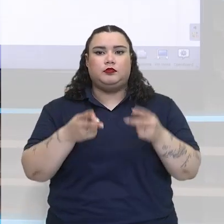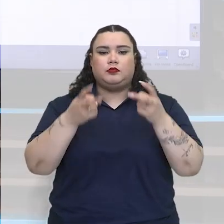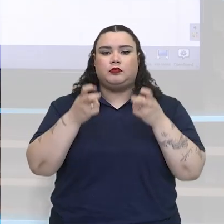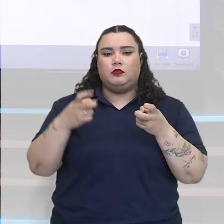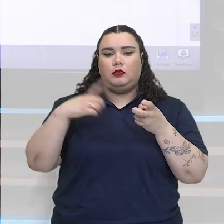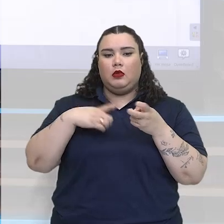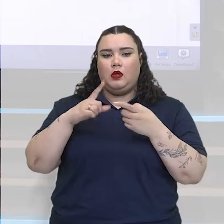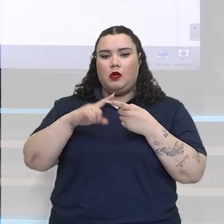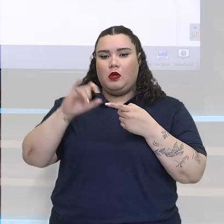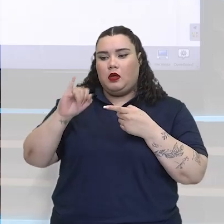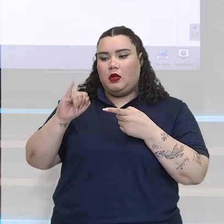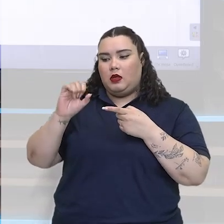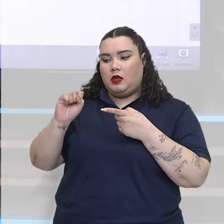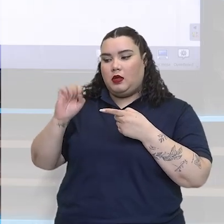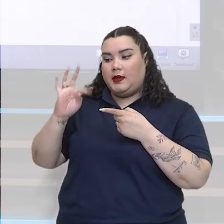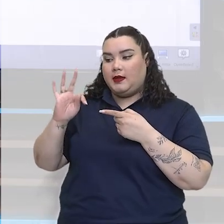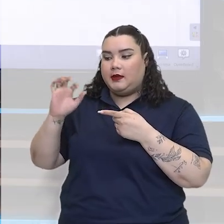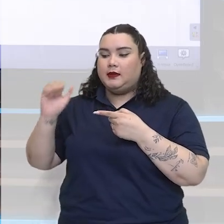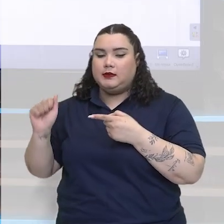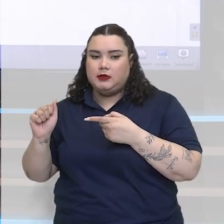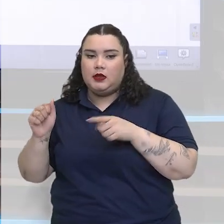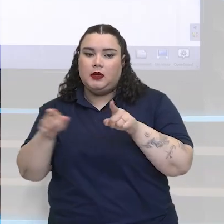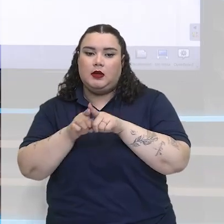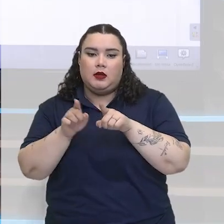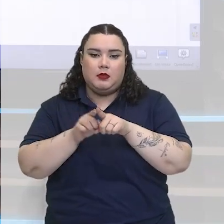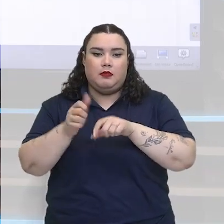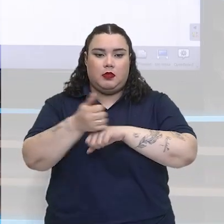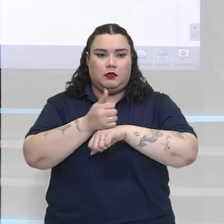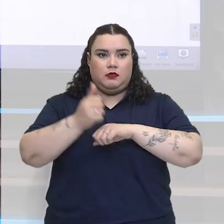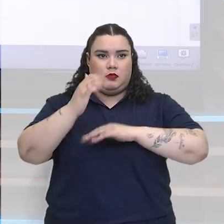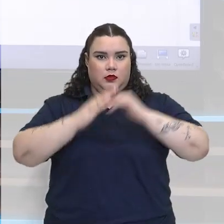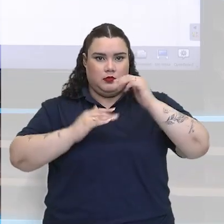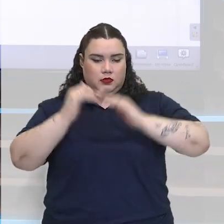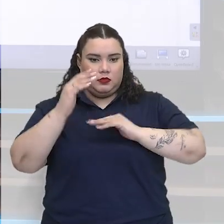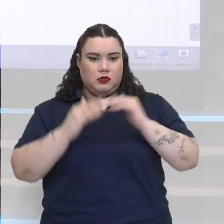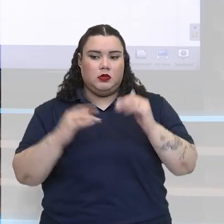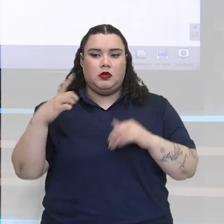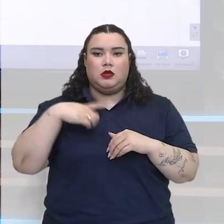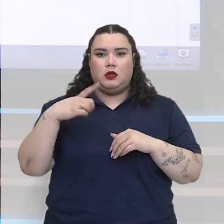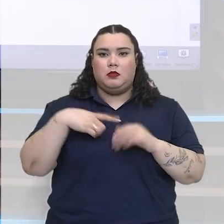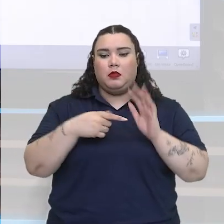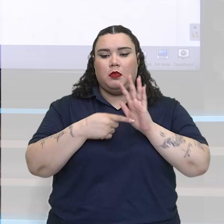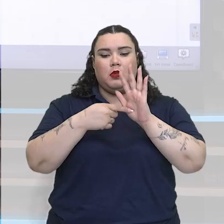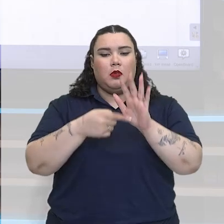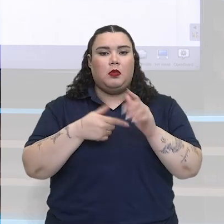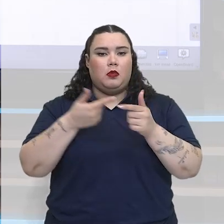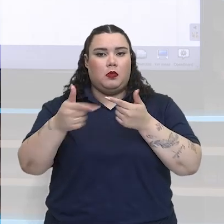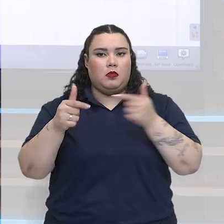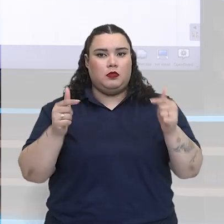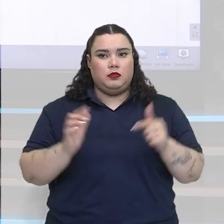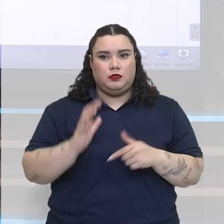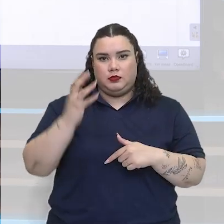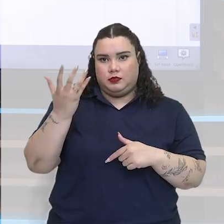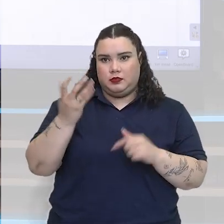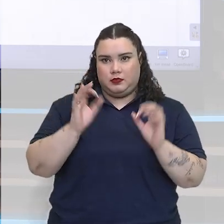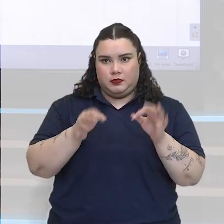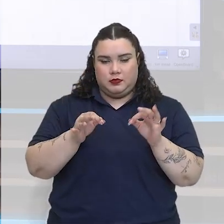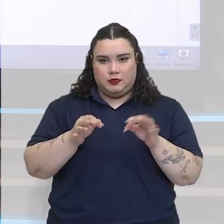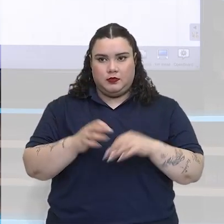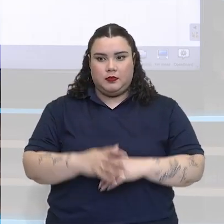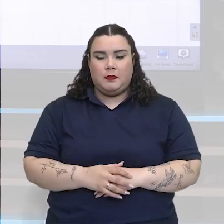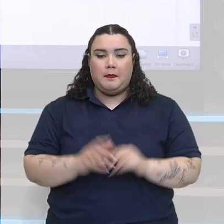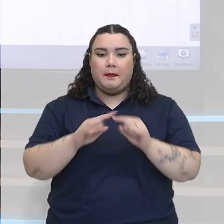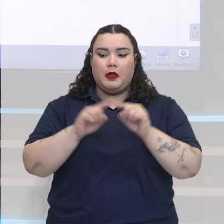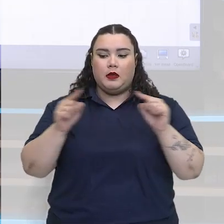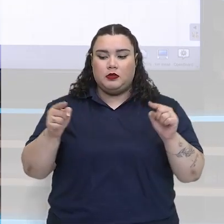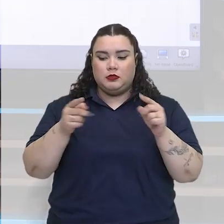o ista indicando, não é? Profissão também, e indica outras situações, tá bem? Mas